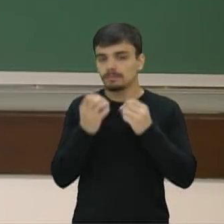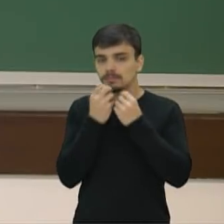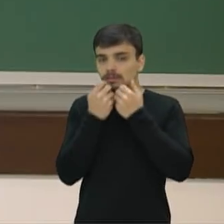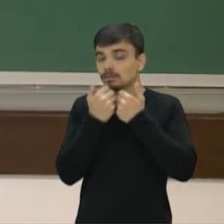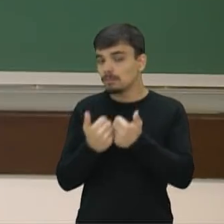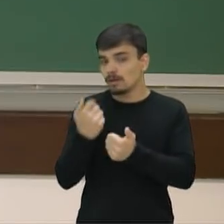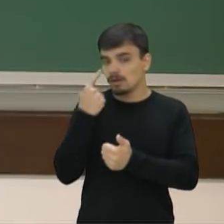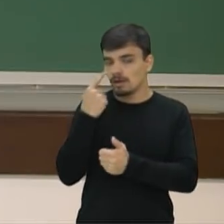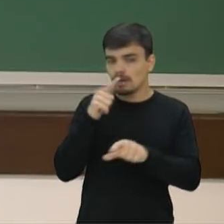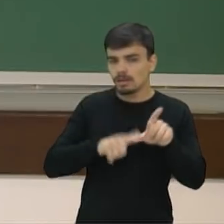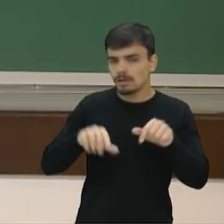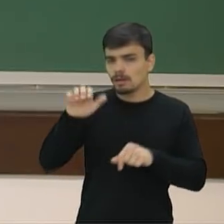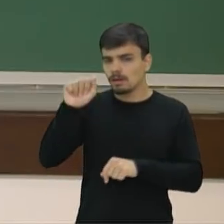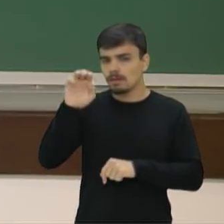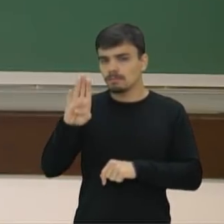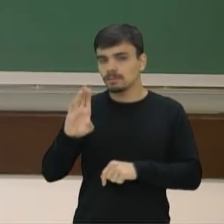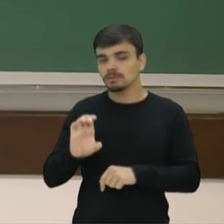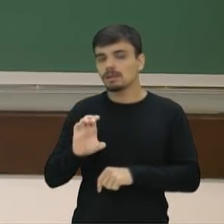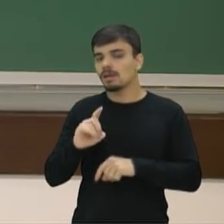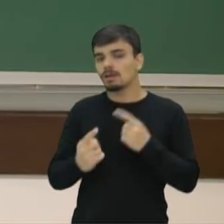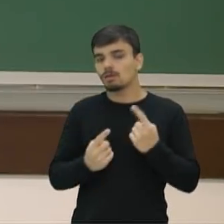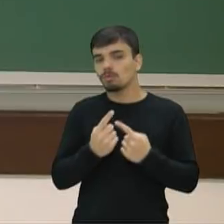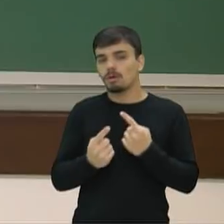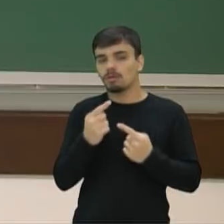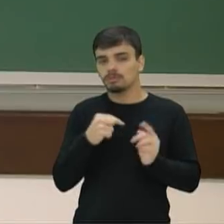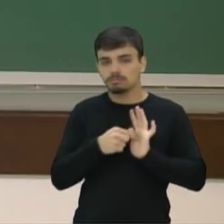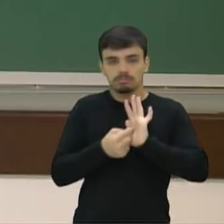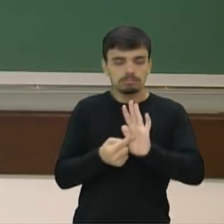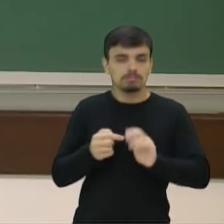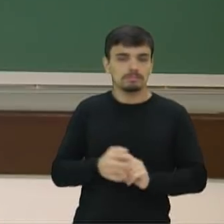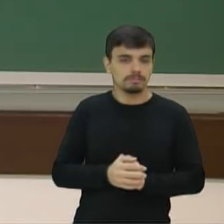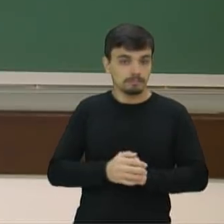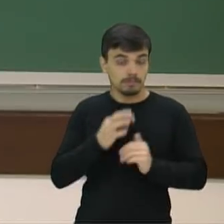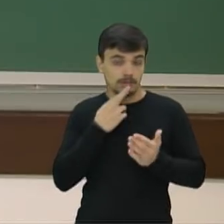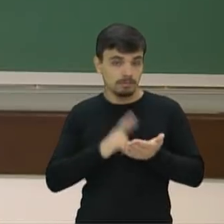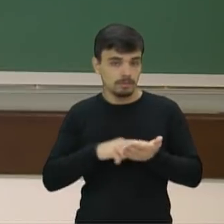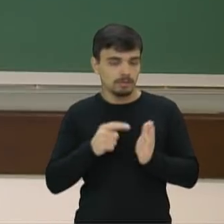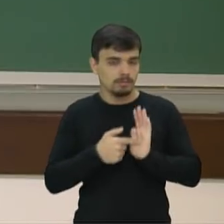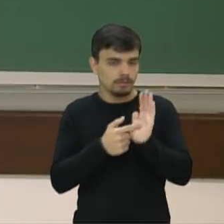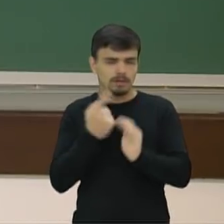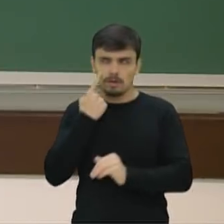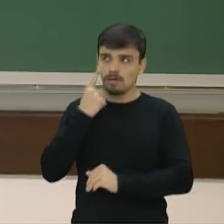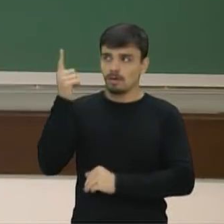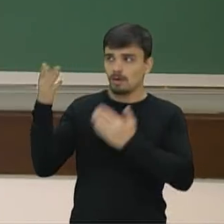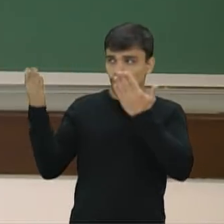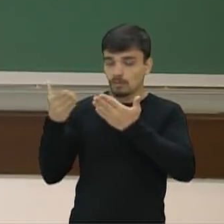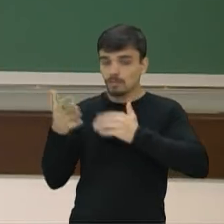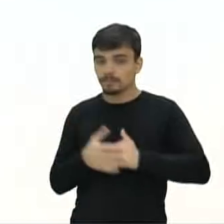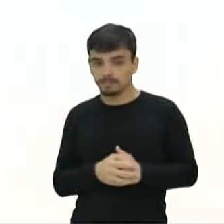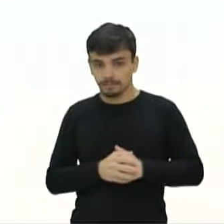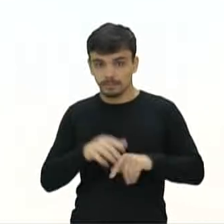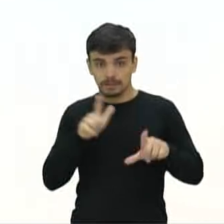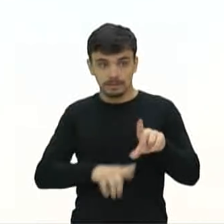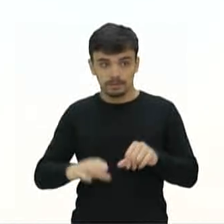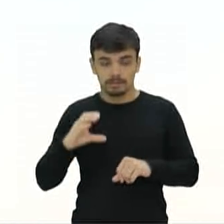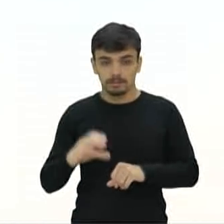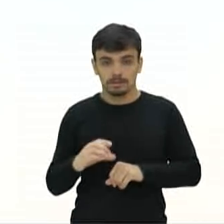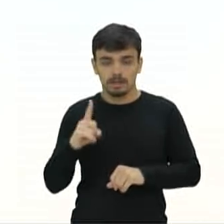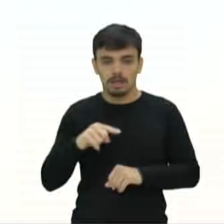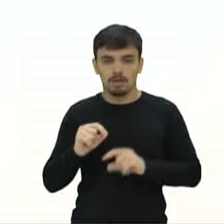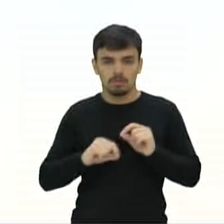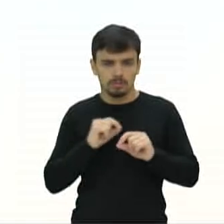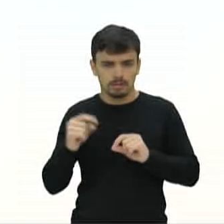Muito bem. Letra A, letra B ou letra C? O que você indicou? A resposta certa vai aparecer agora para você aqui, ó. Letra C. É